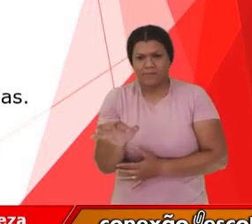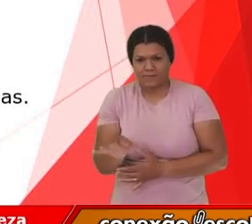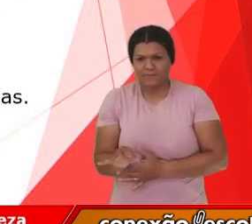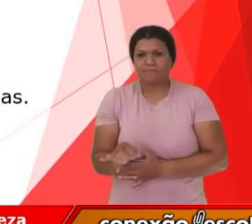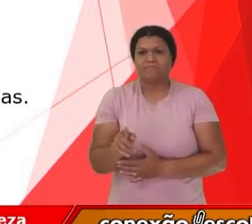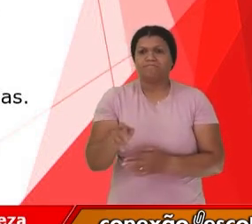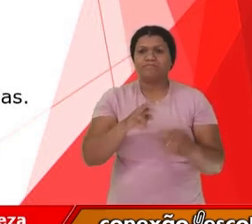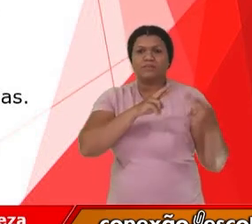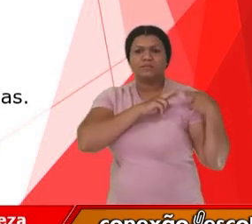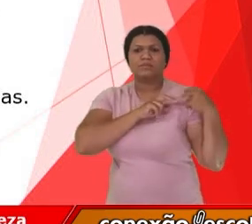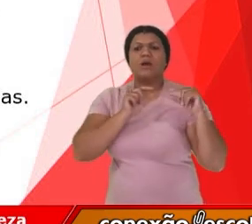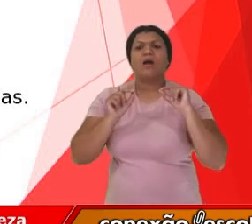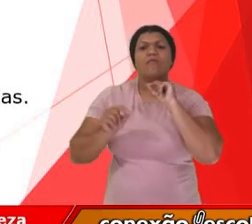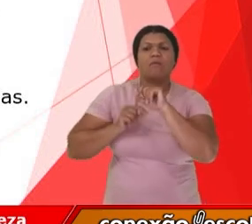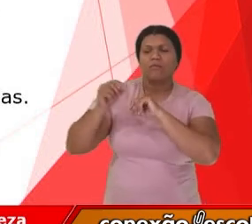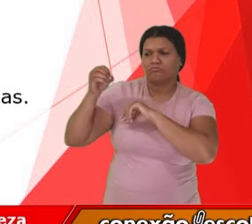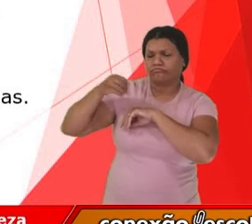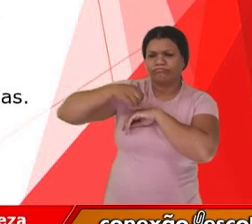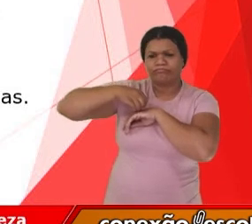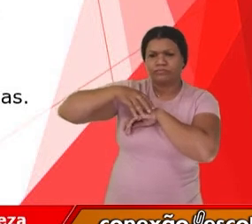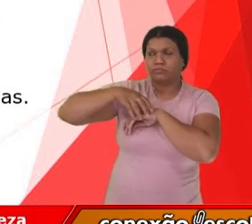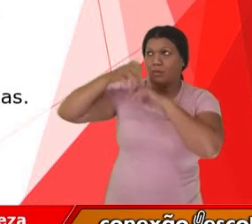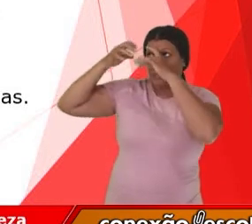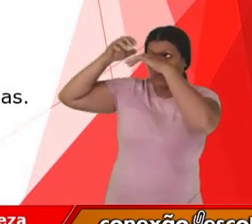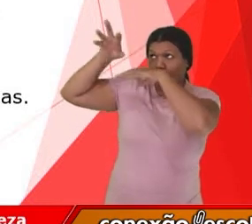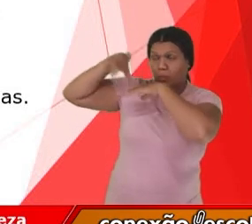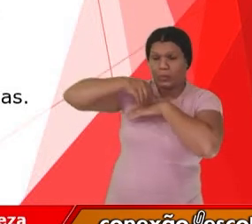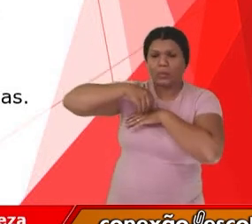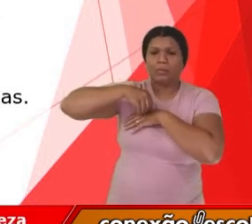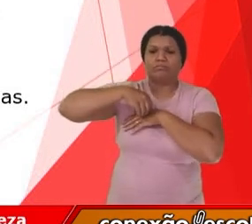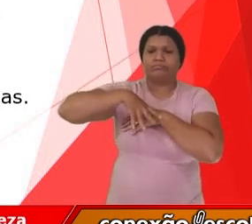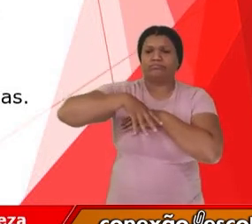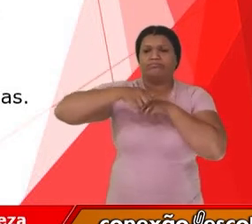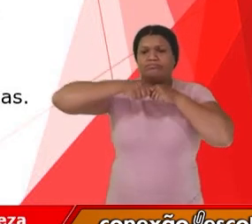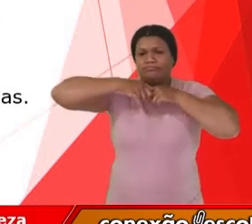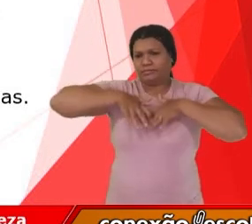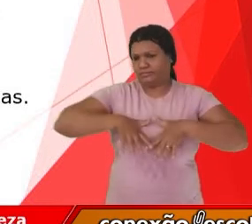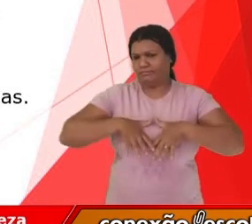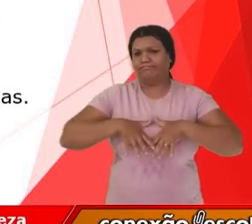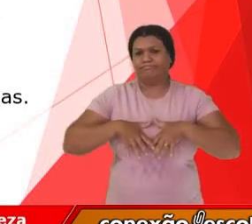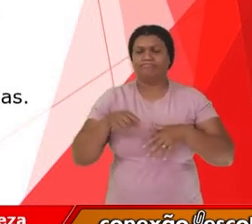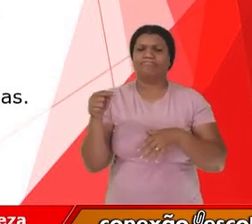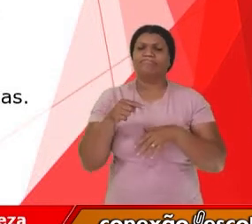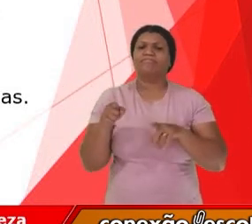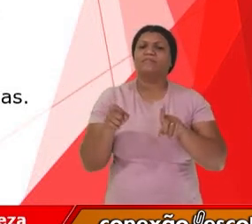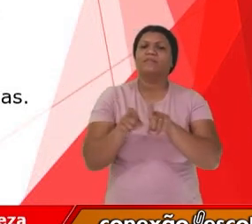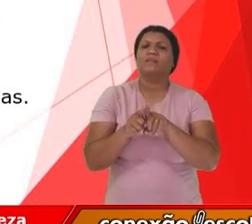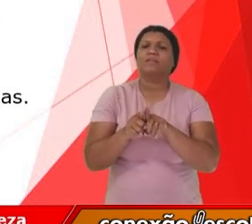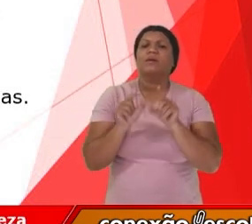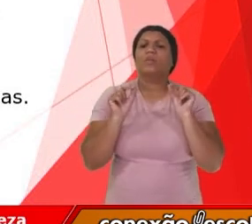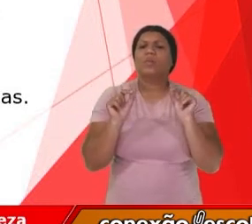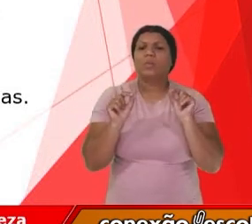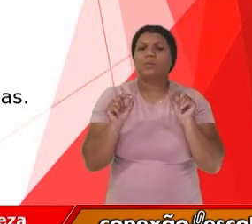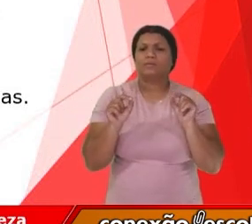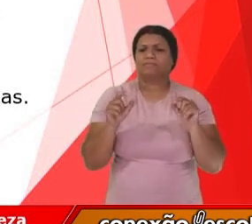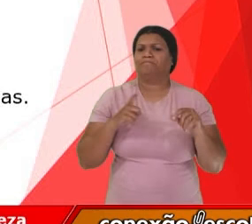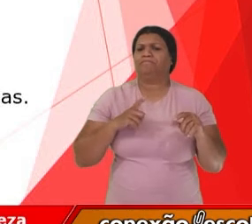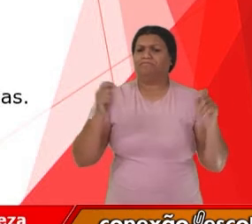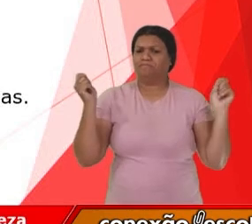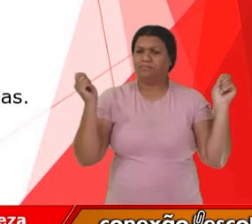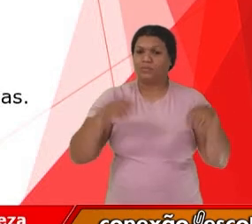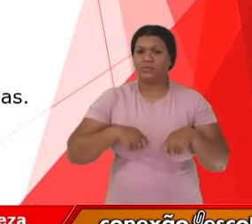os órgãos do sentido e o encéfalo. A medula espinal também, ela é capaz